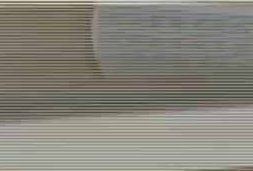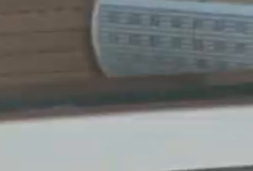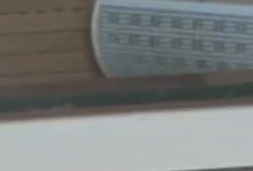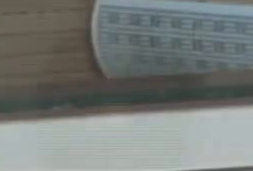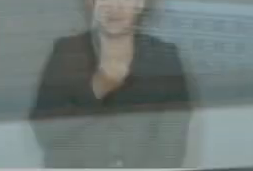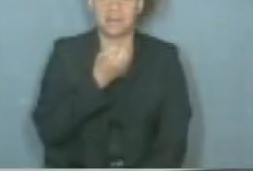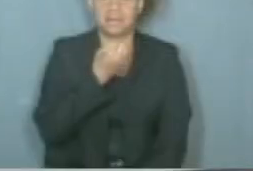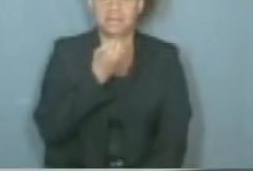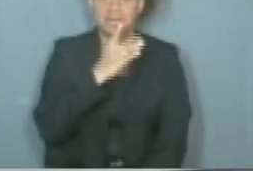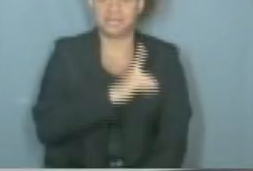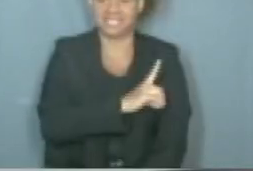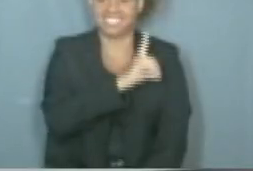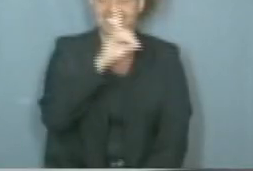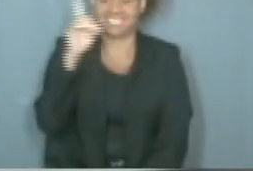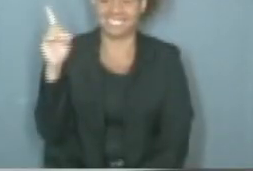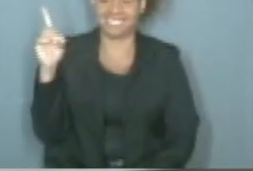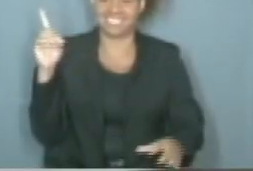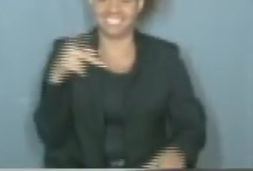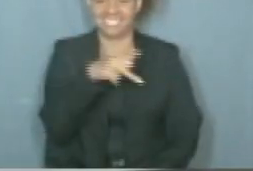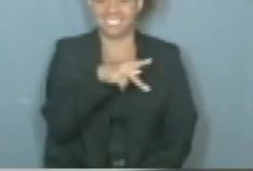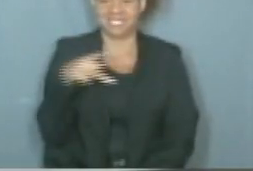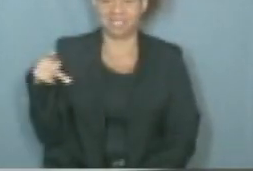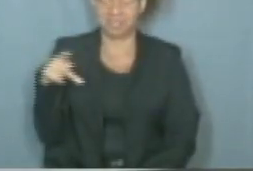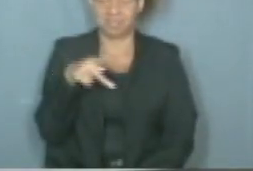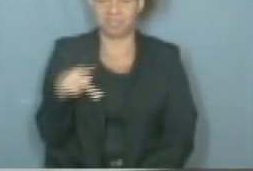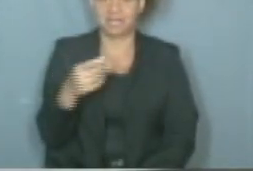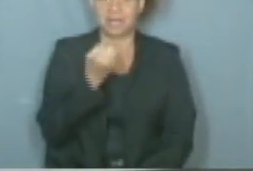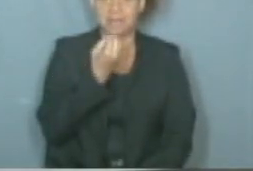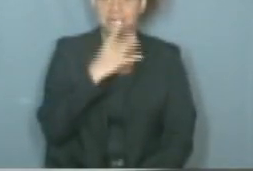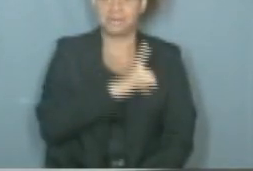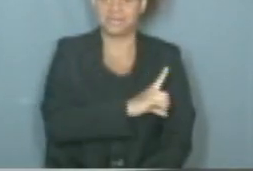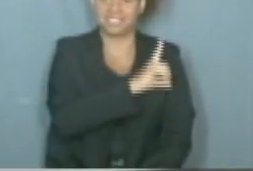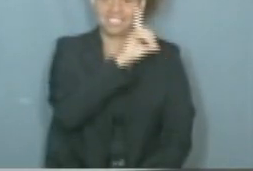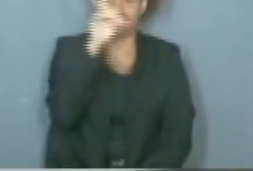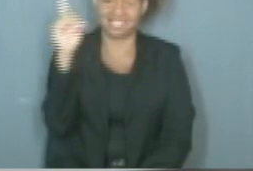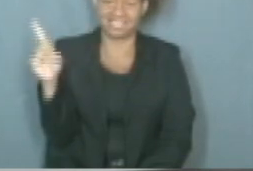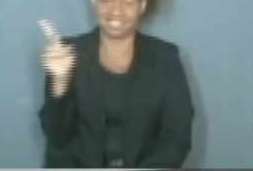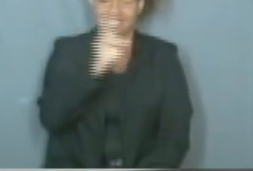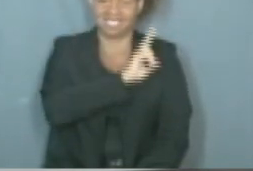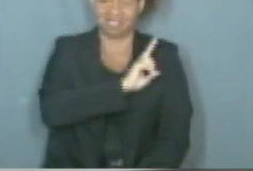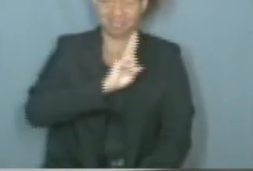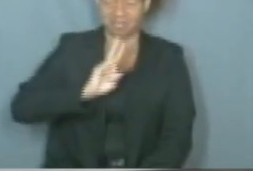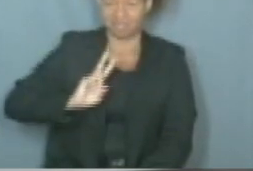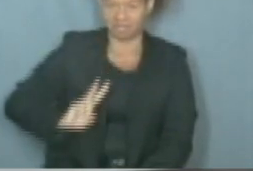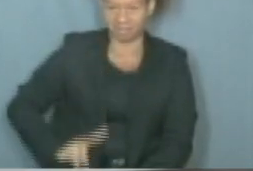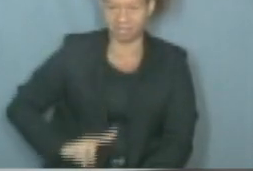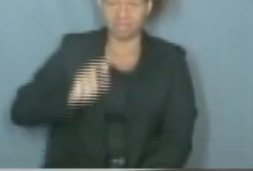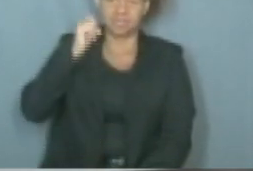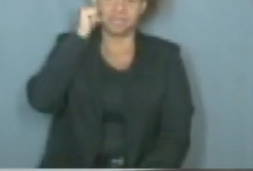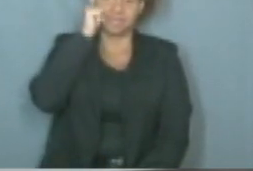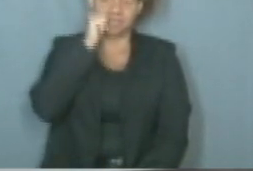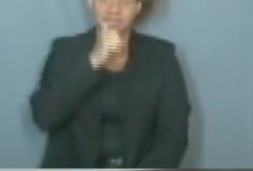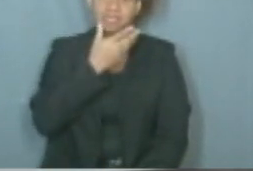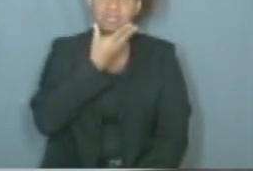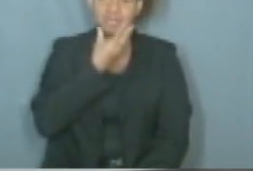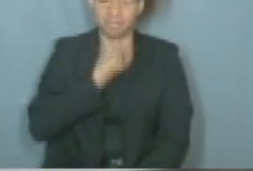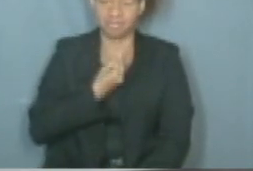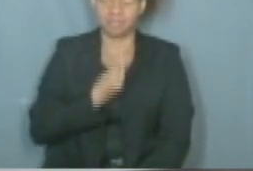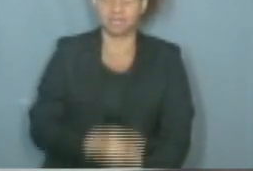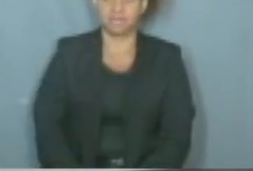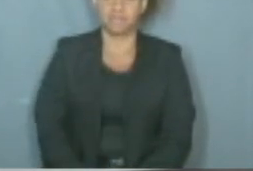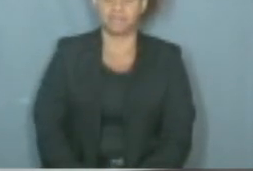Bom dia, senhor presidente. Bom dia, senhoras vereadoras, senhores